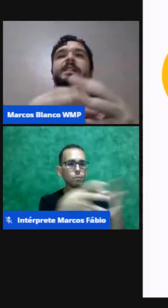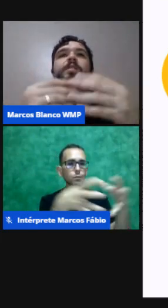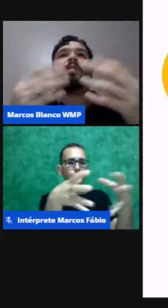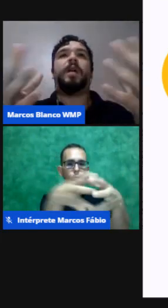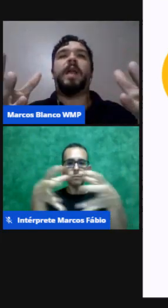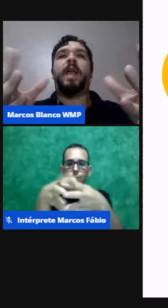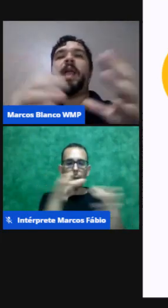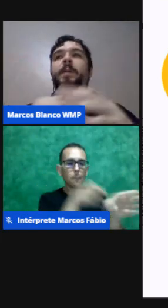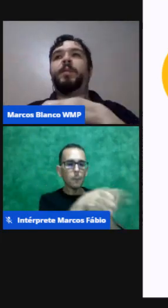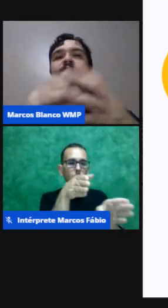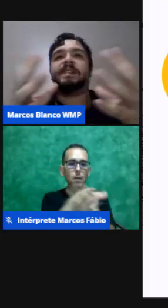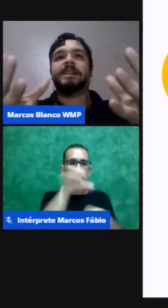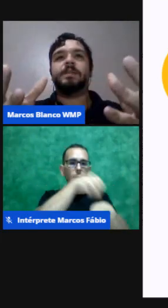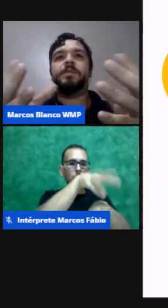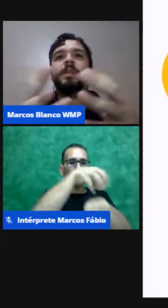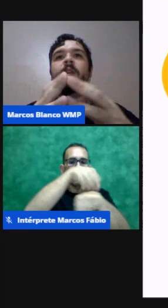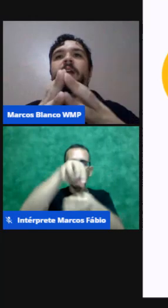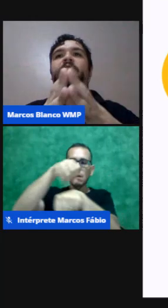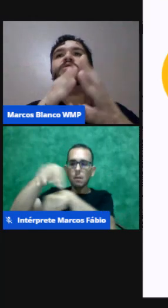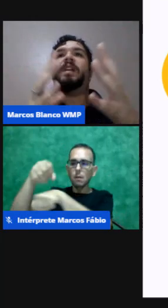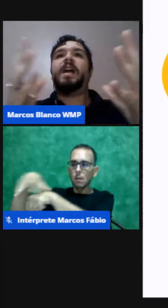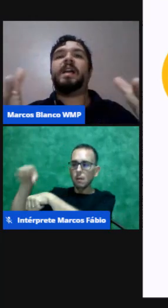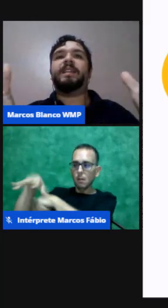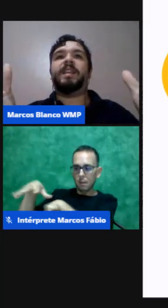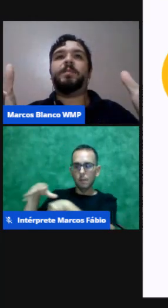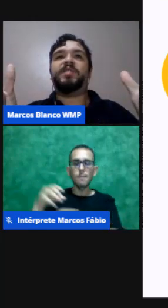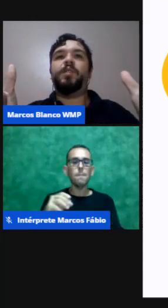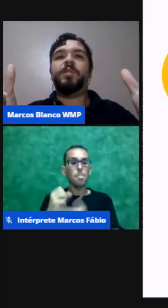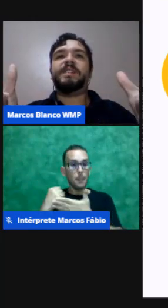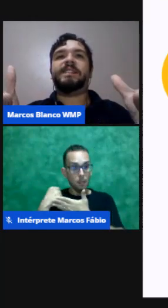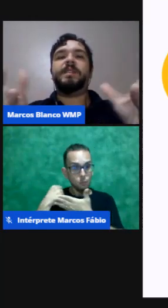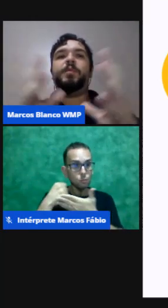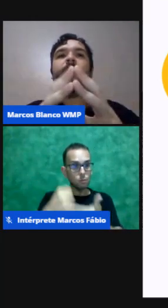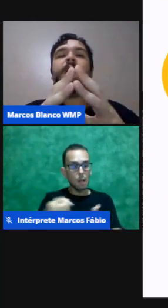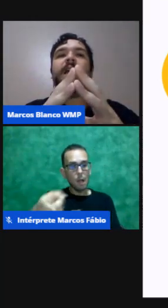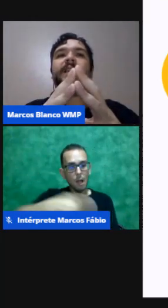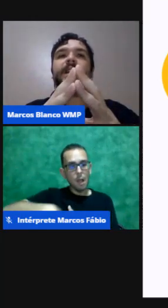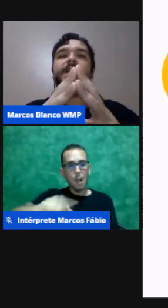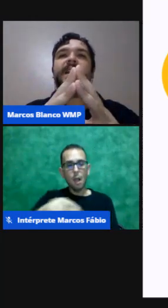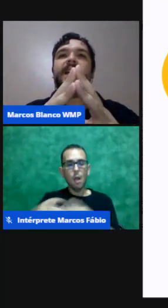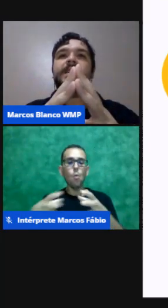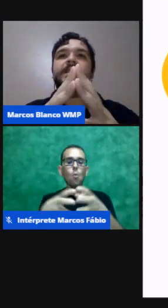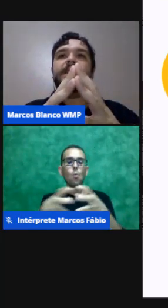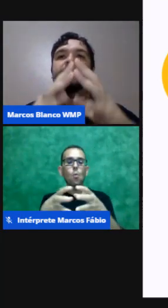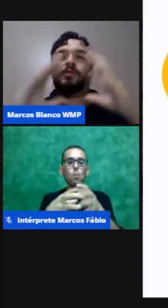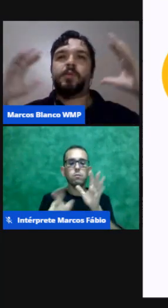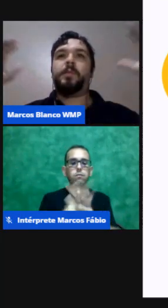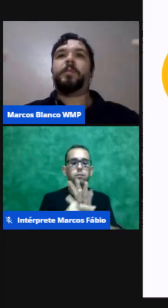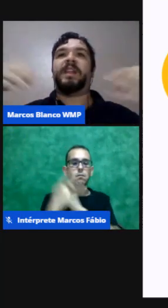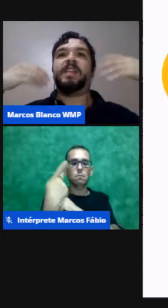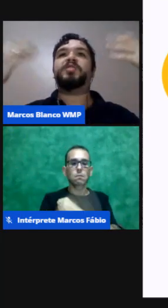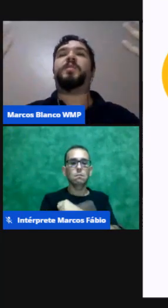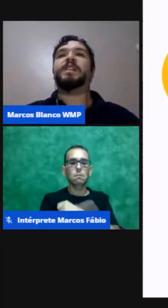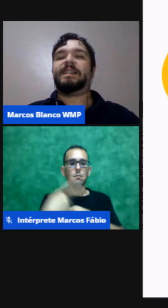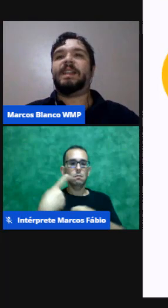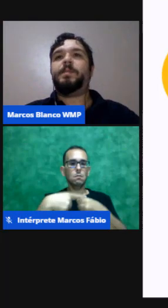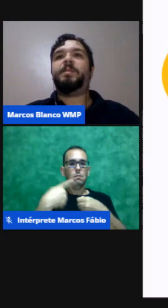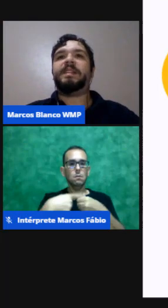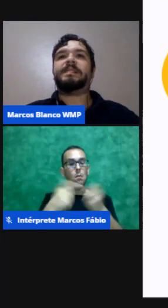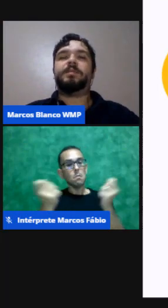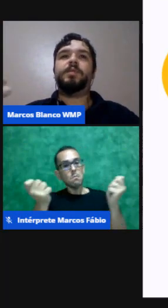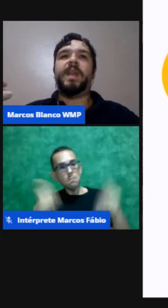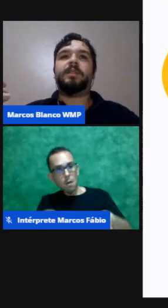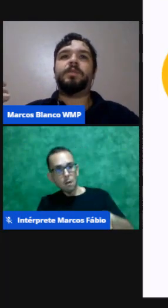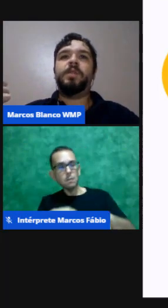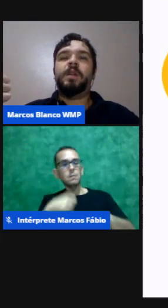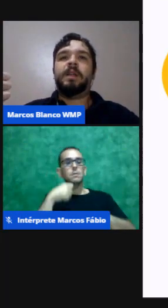engajamento, liberação, produção, ajudar as equipes do município a trabalhar para que a gente possa ter